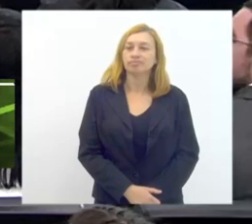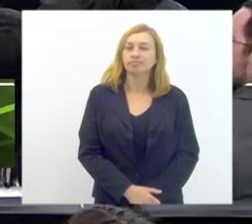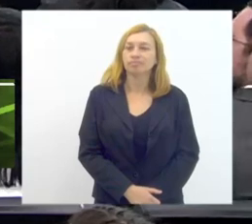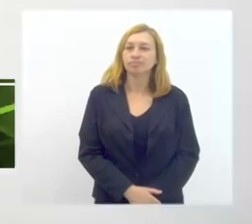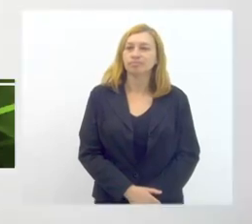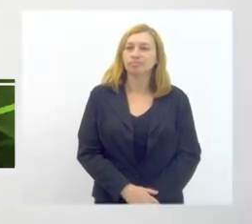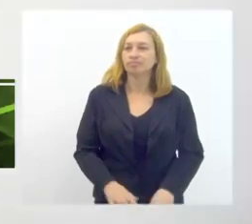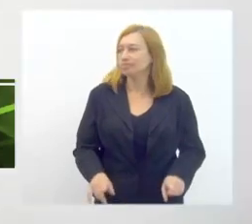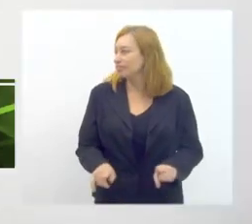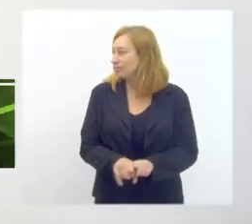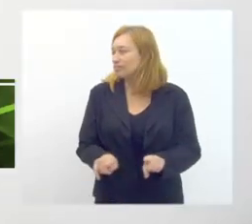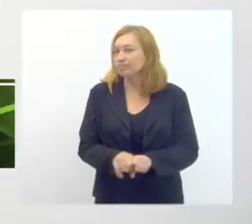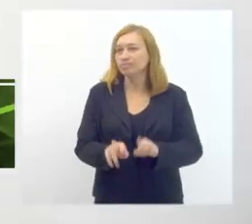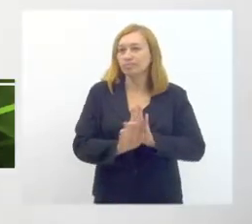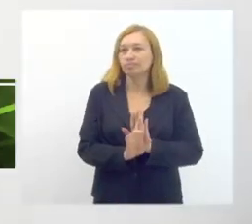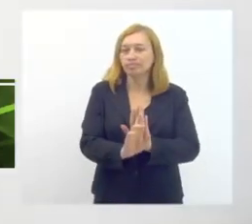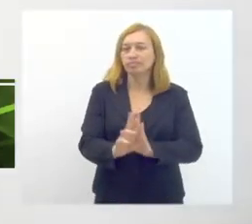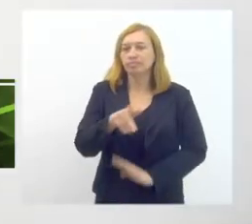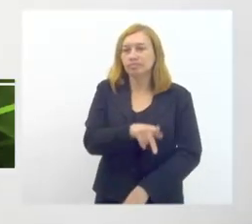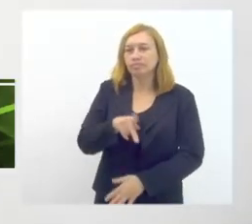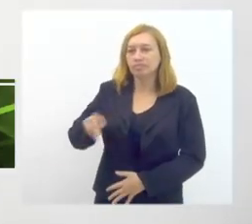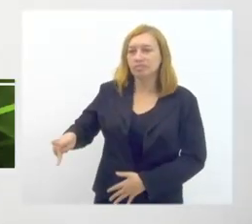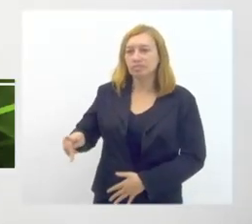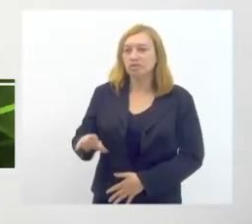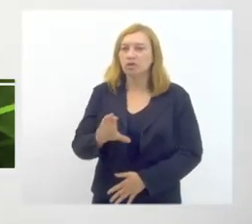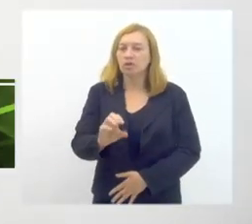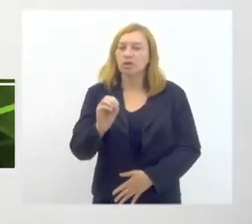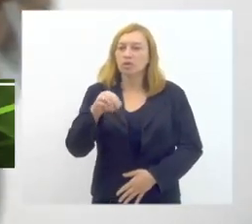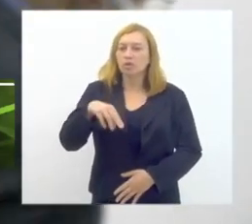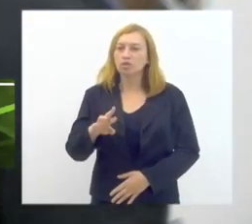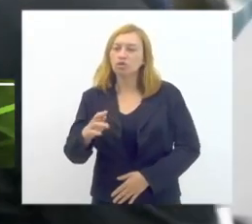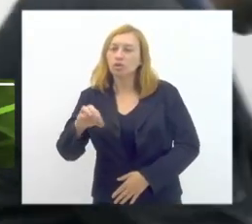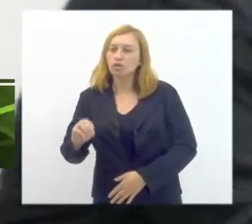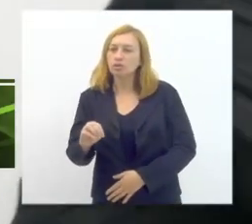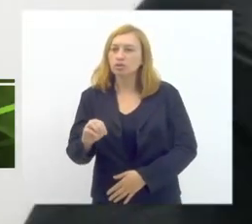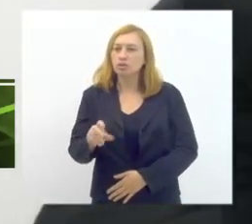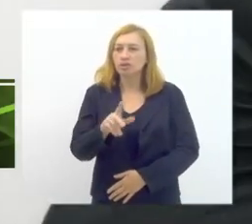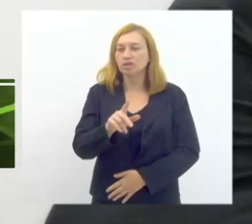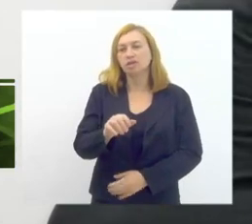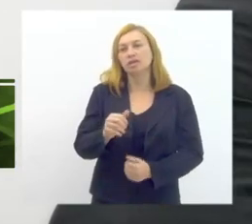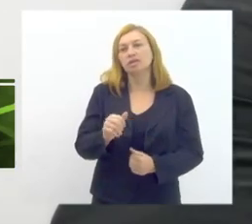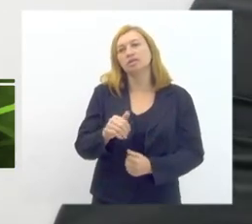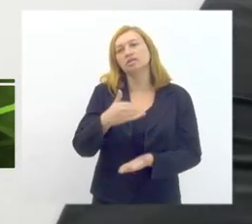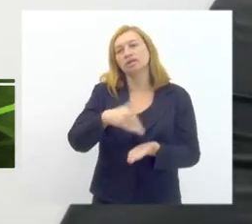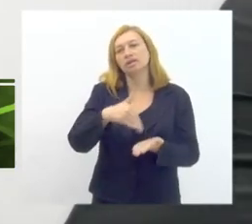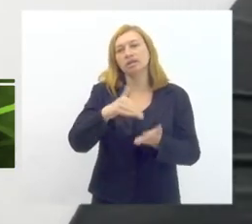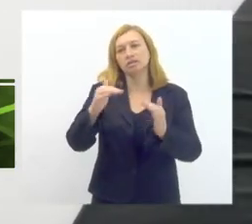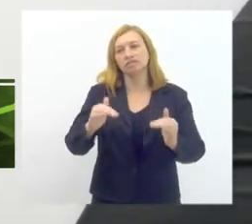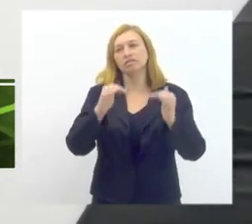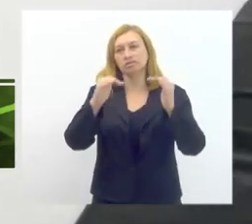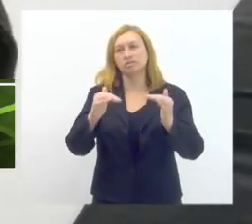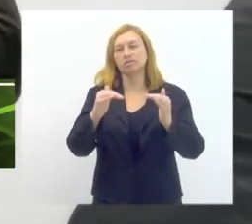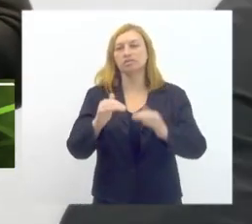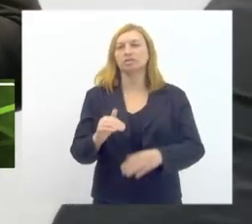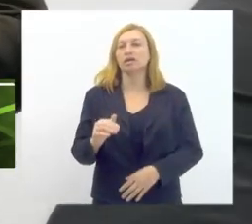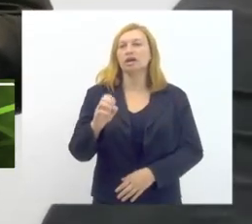Também representando o presidente do consórcio, CIS Serra, o secretário executivo Leonardo.